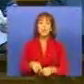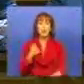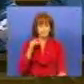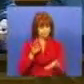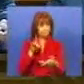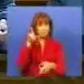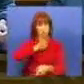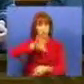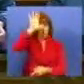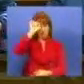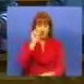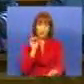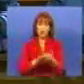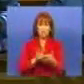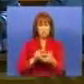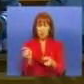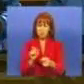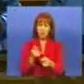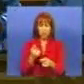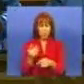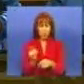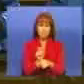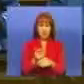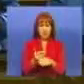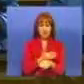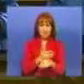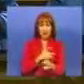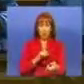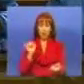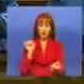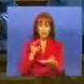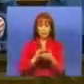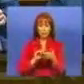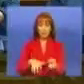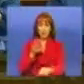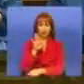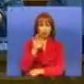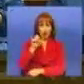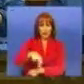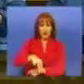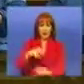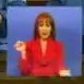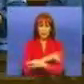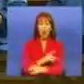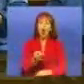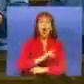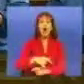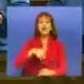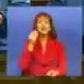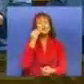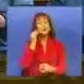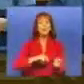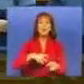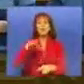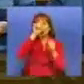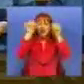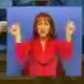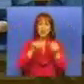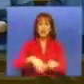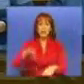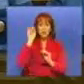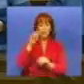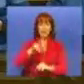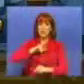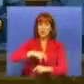publicou há menos de um mês atrás um artigo no JN, onde diz qual é o estado do sistema educativo em